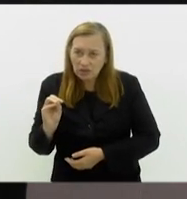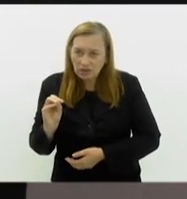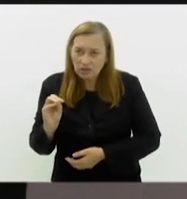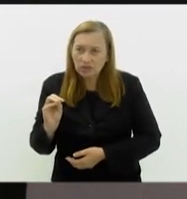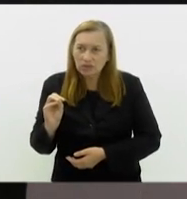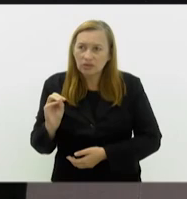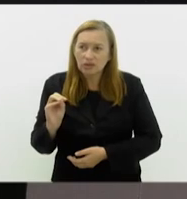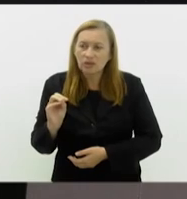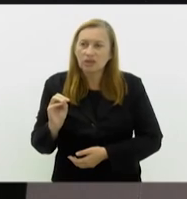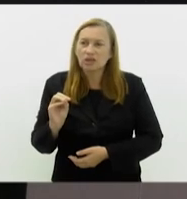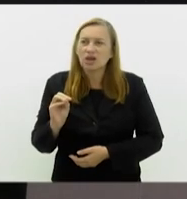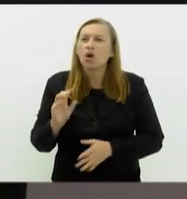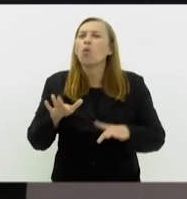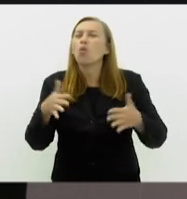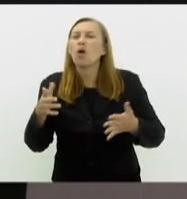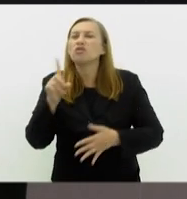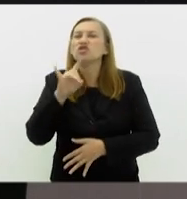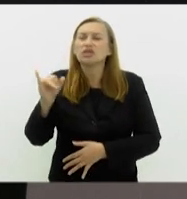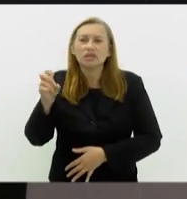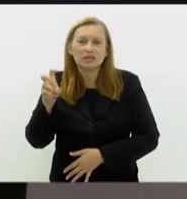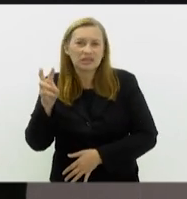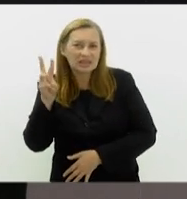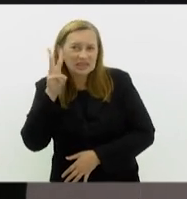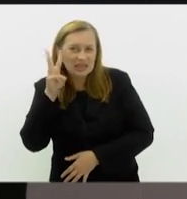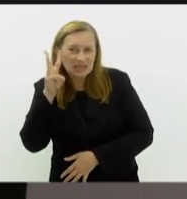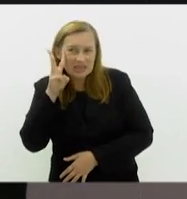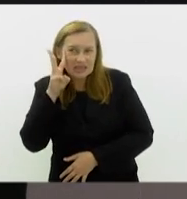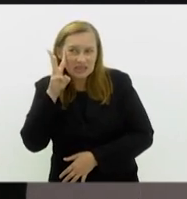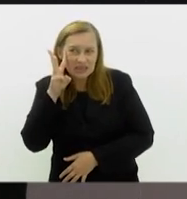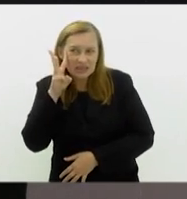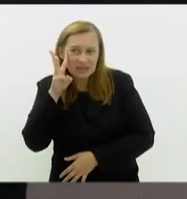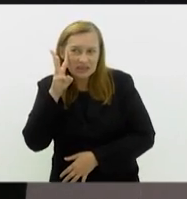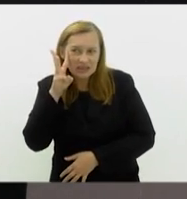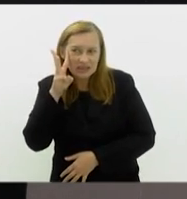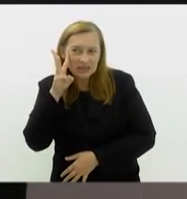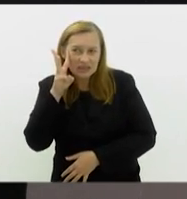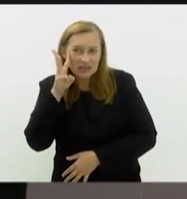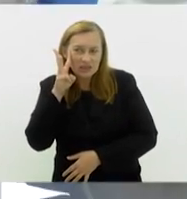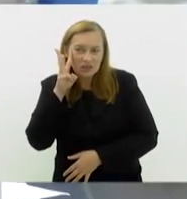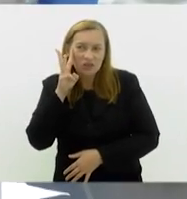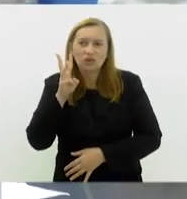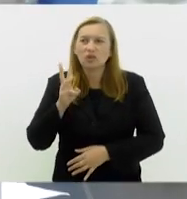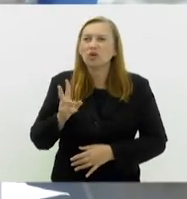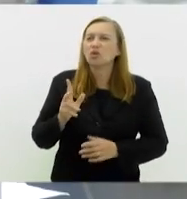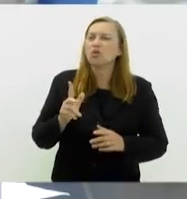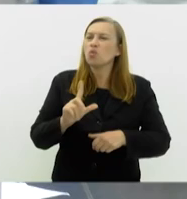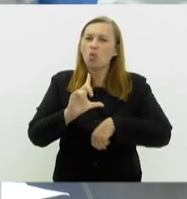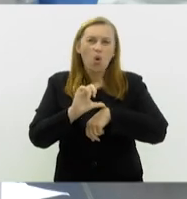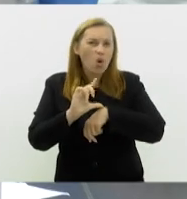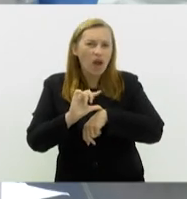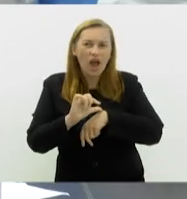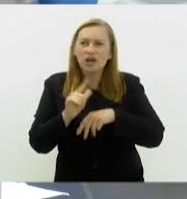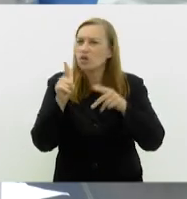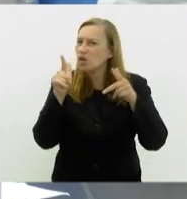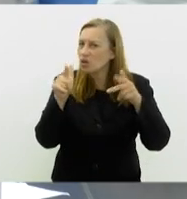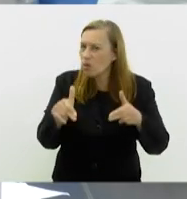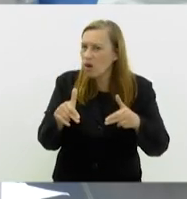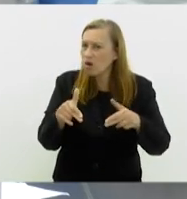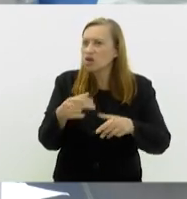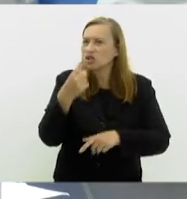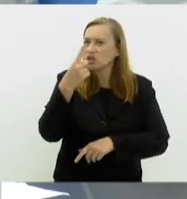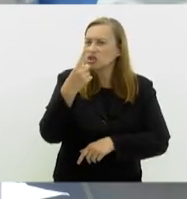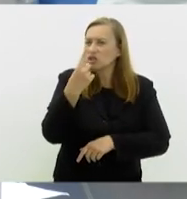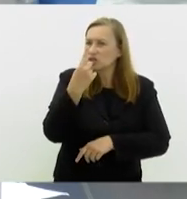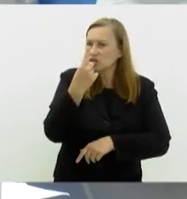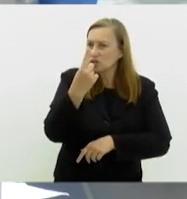7/05 qu que dia terça terça terça-feira també ficar muito também manteríamos o mesmo horário de de 1 13